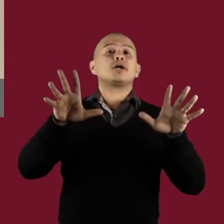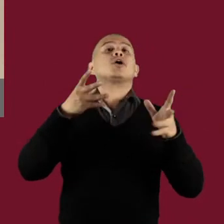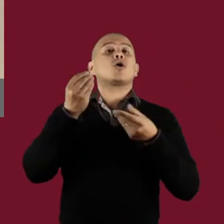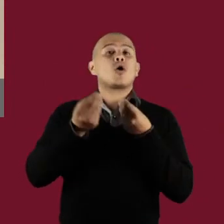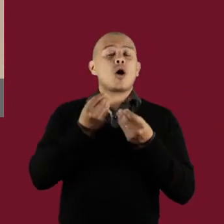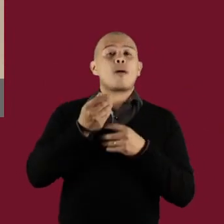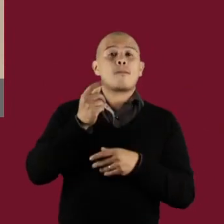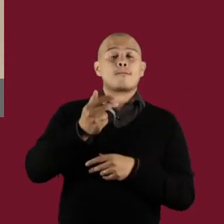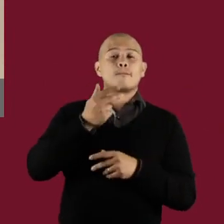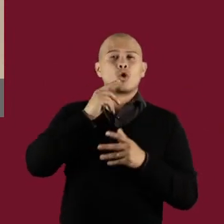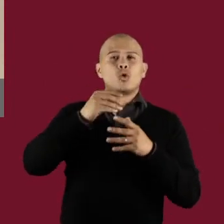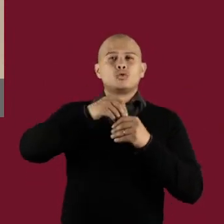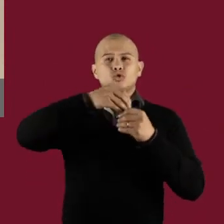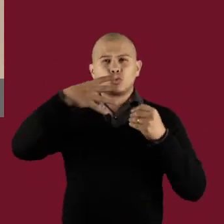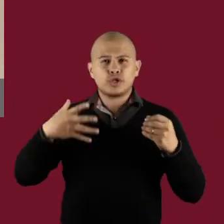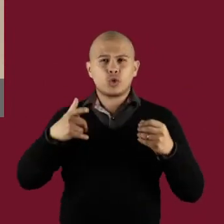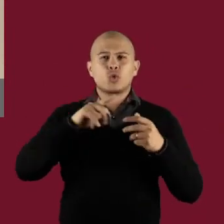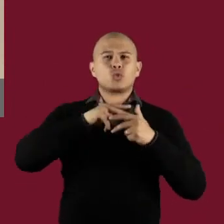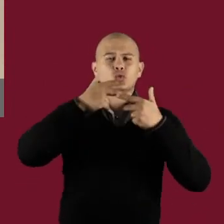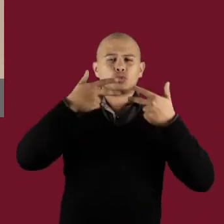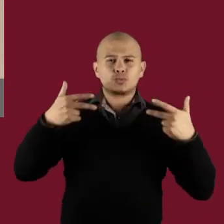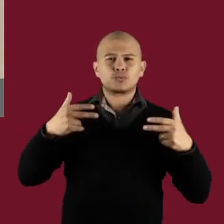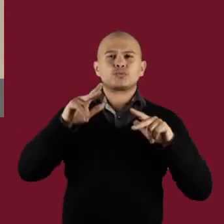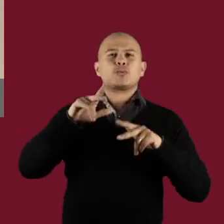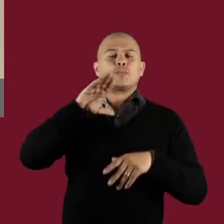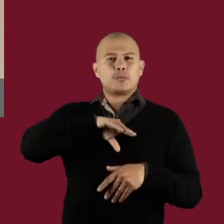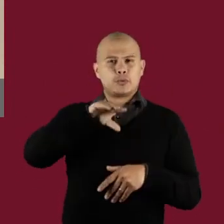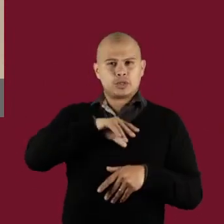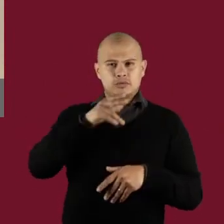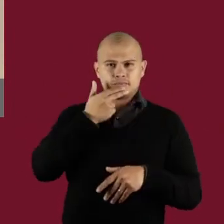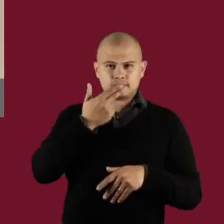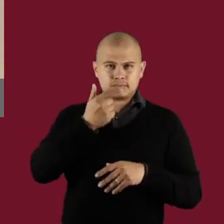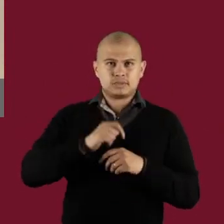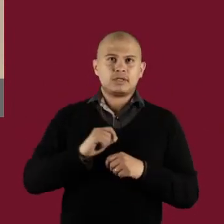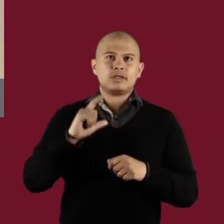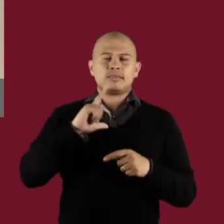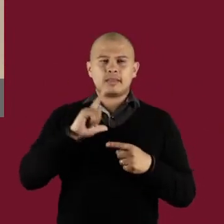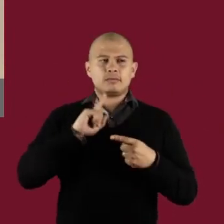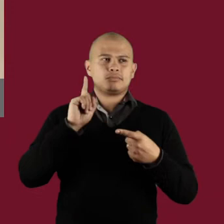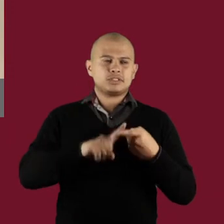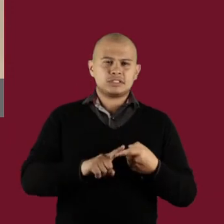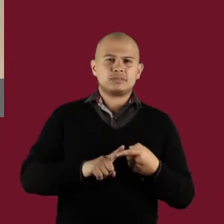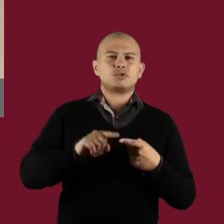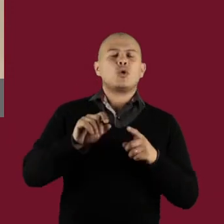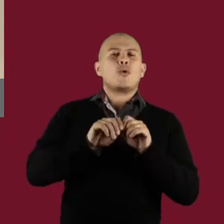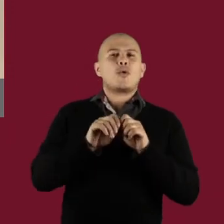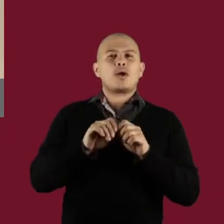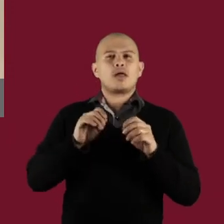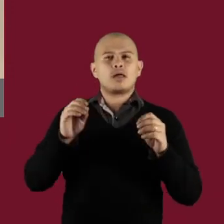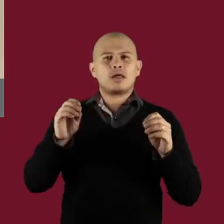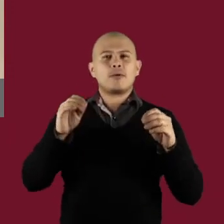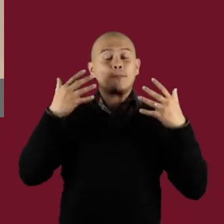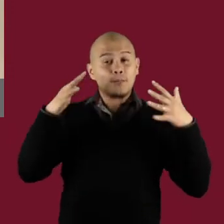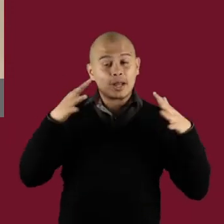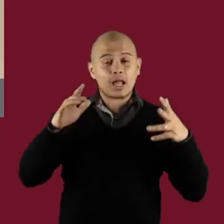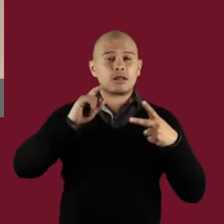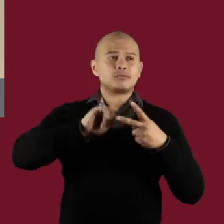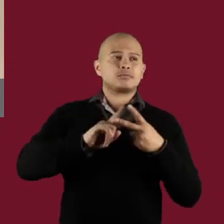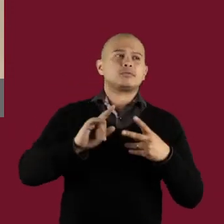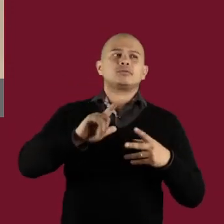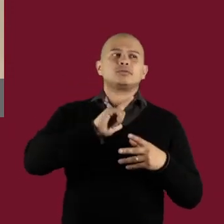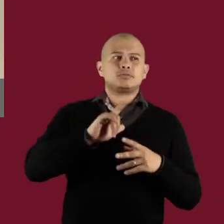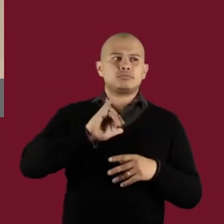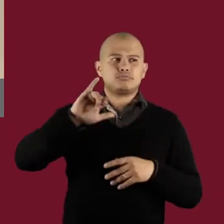da Câmara Brasileira do Livro, que tem, por exemplo, a Comissão do Prêmio Jabuti, que é um prêmio literário, a Organização da Bienal do Livro de